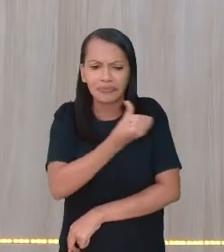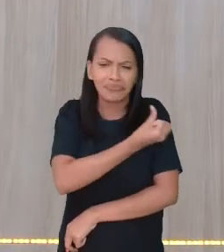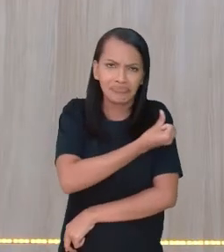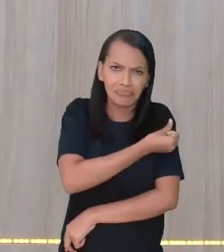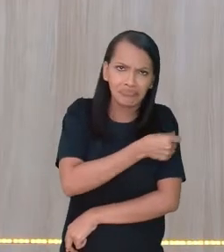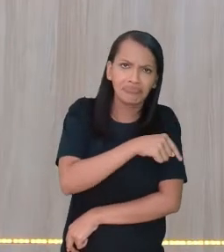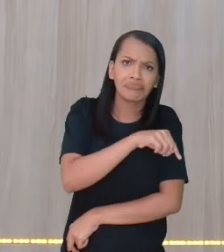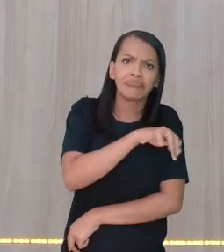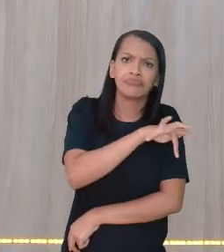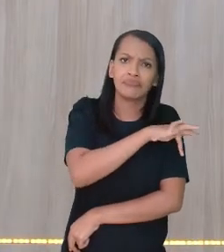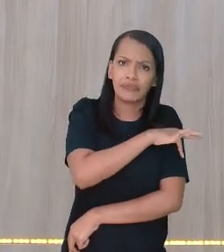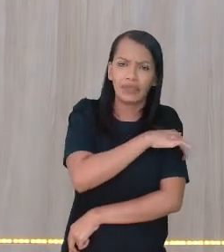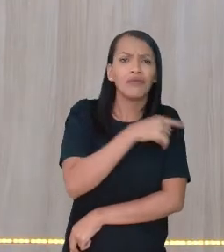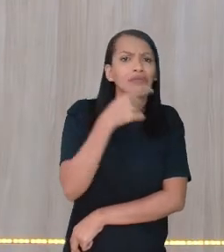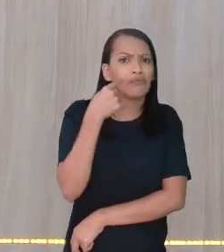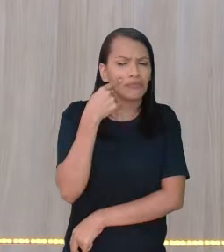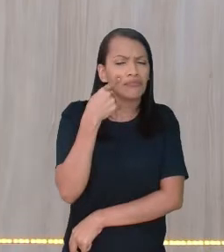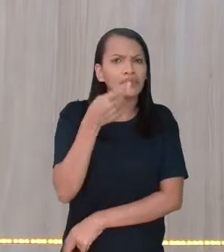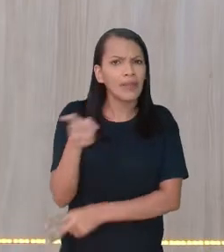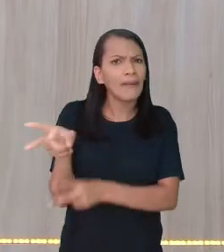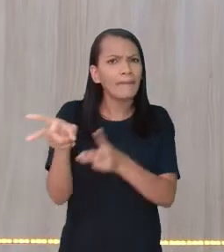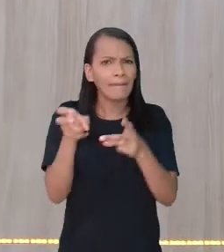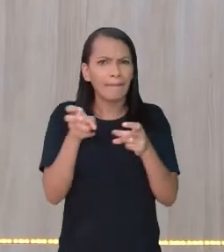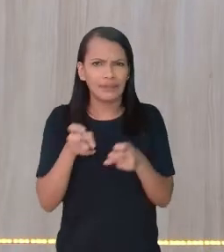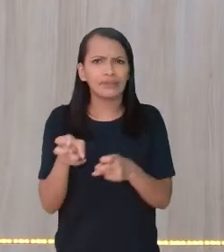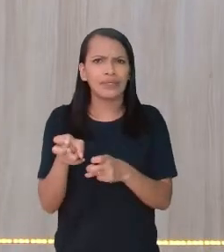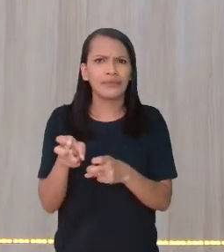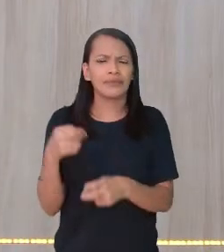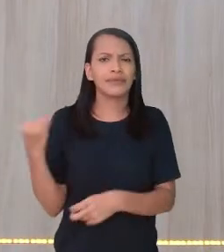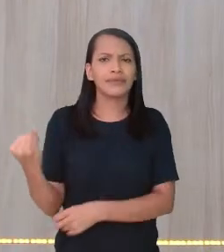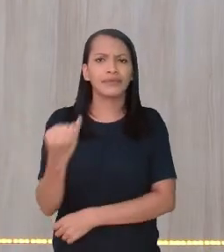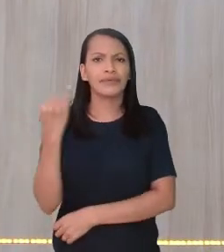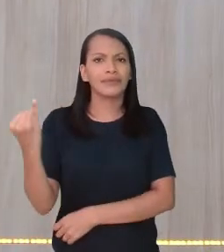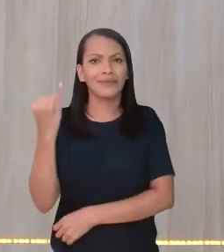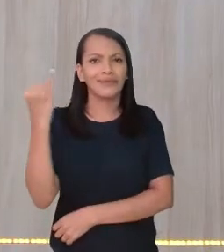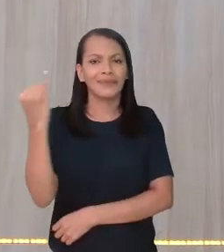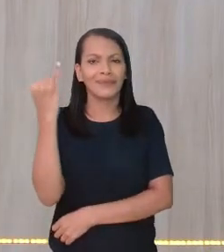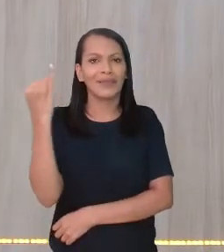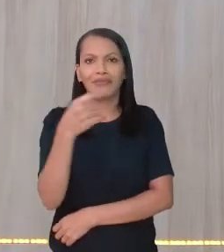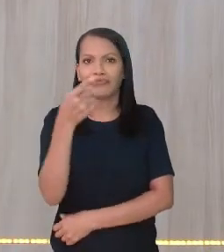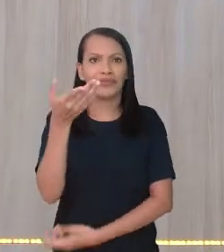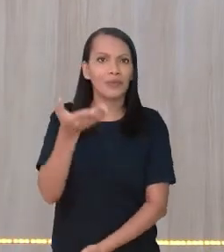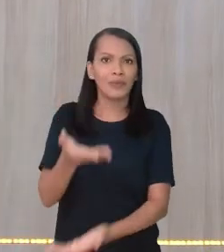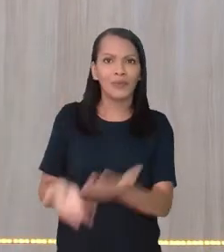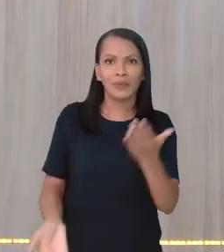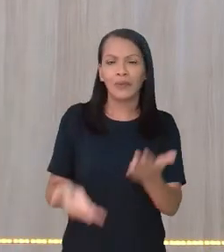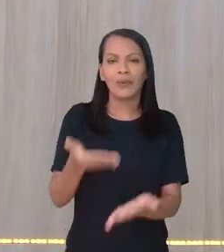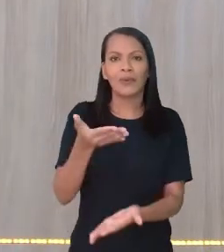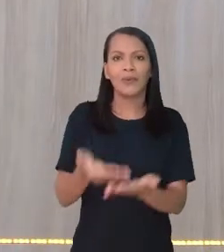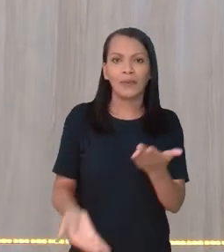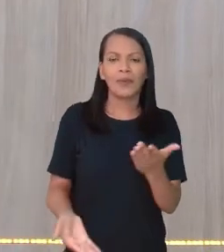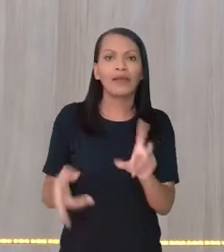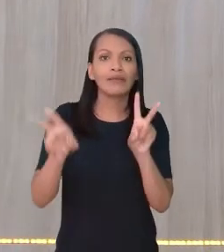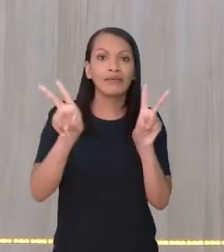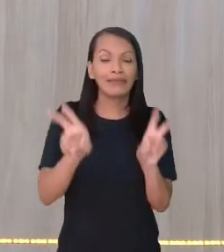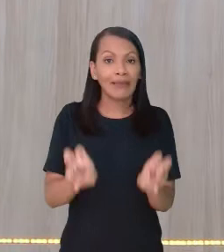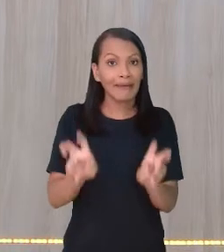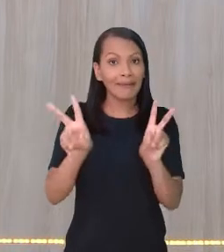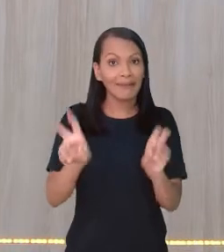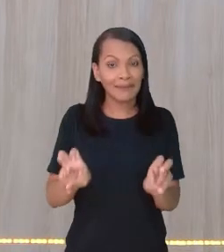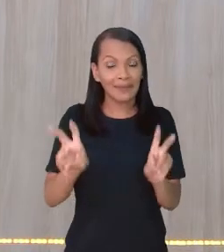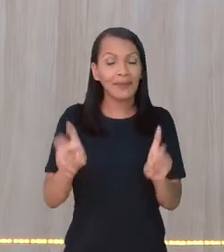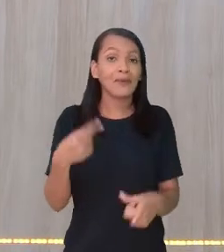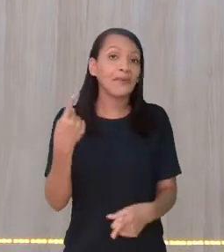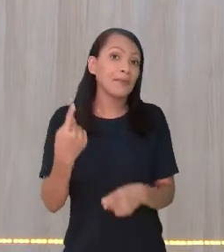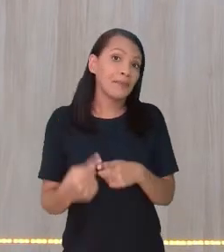diante. Então pode notar que é bastante importante que você não perca cada assunto de matemática, porque